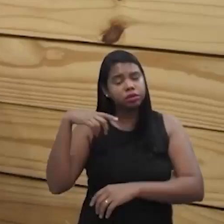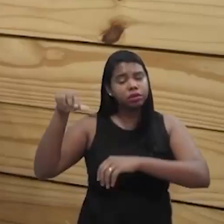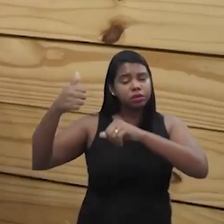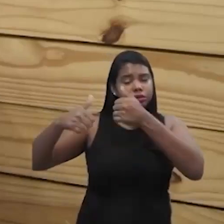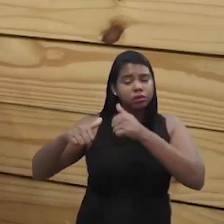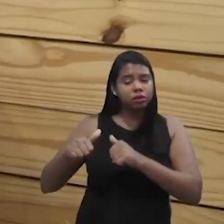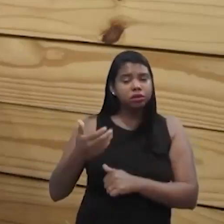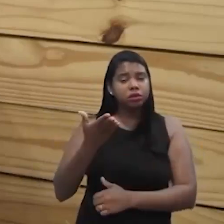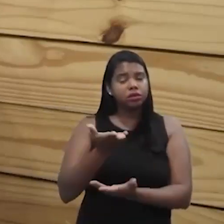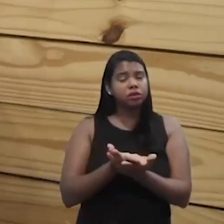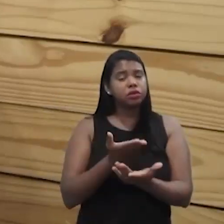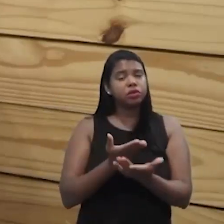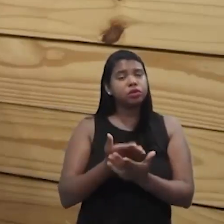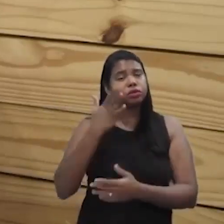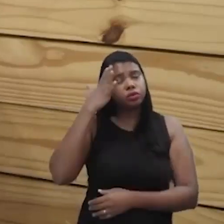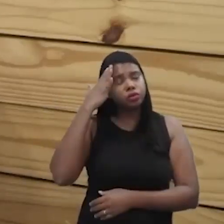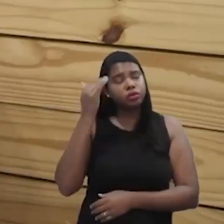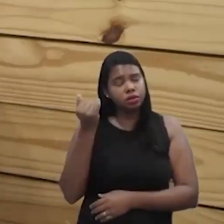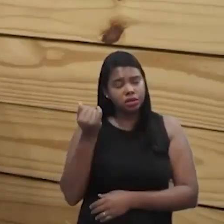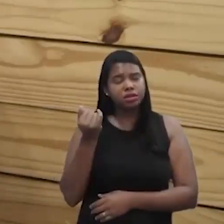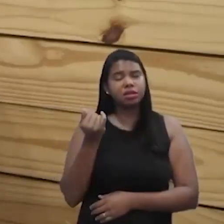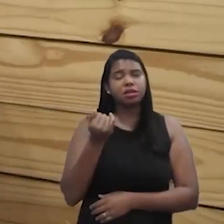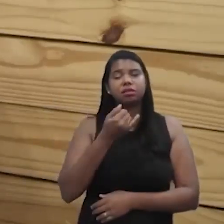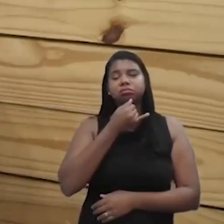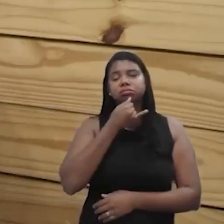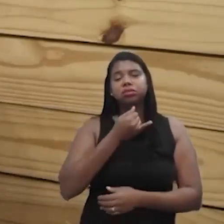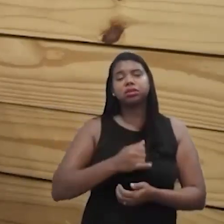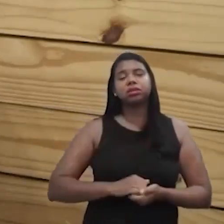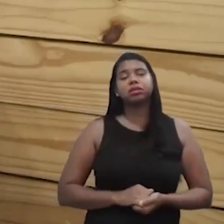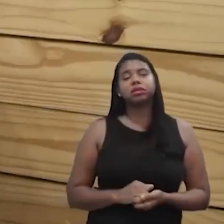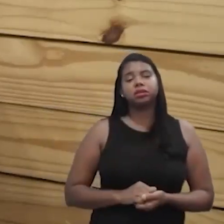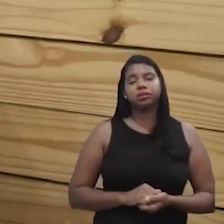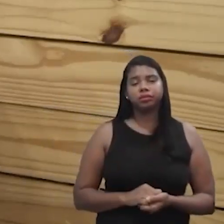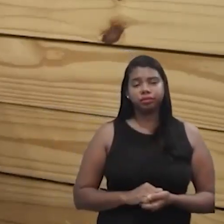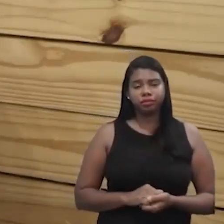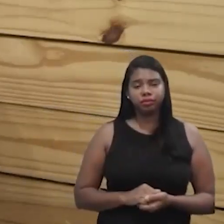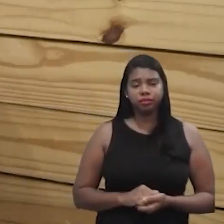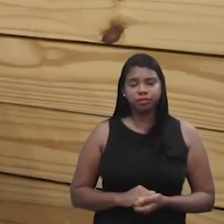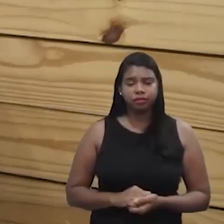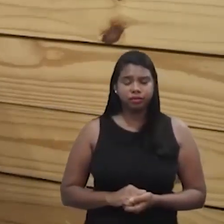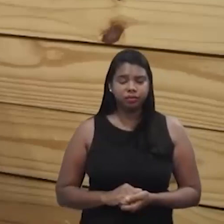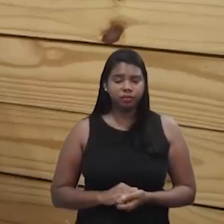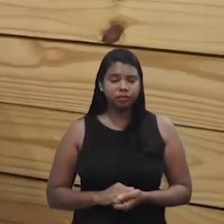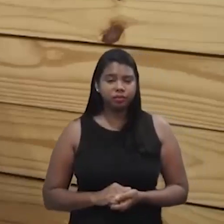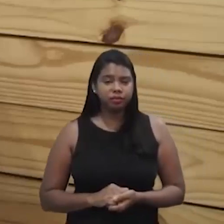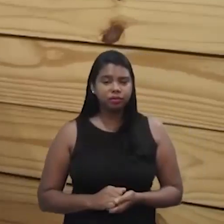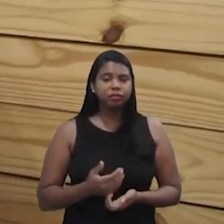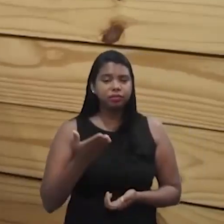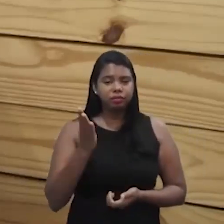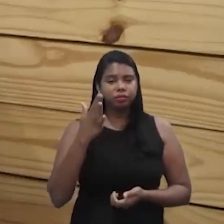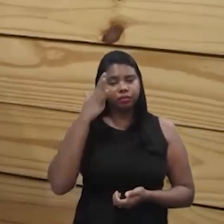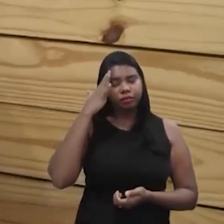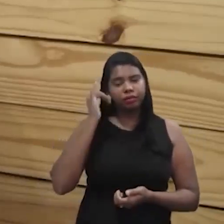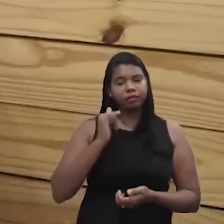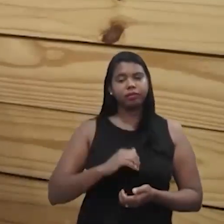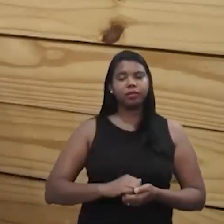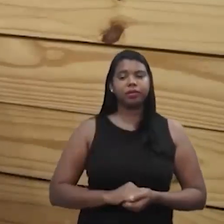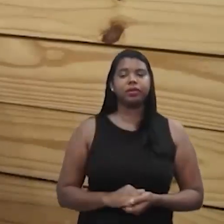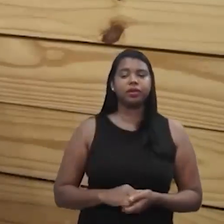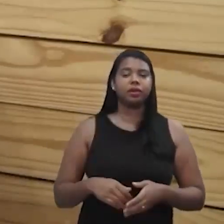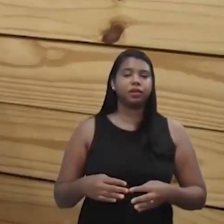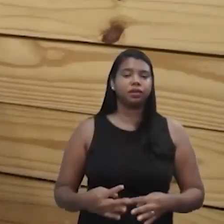sua formação, né, ou como ingrediente para essa outra área que você vai migrar, além daquela que você já exerce, o